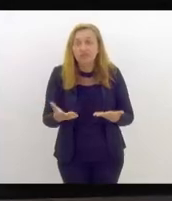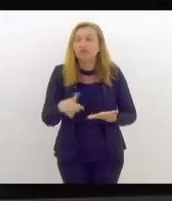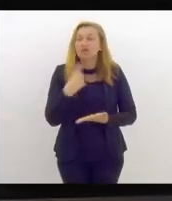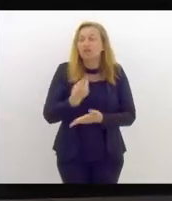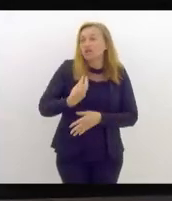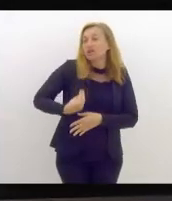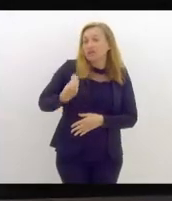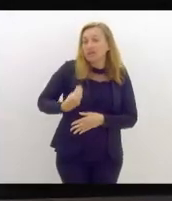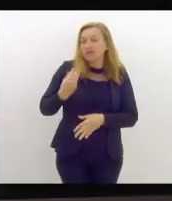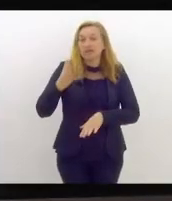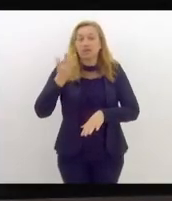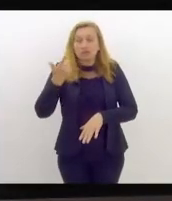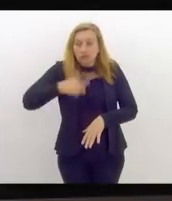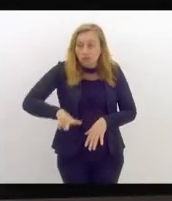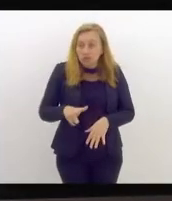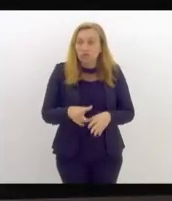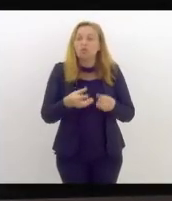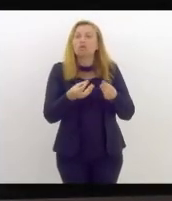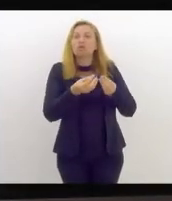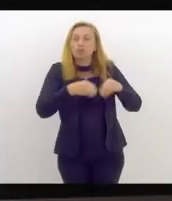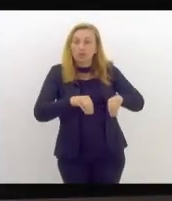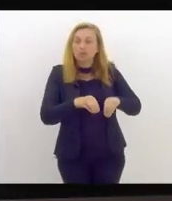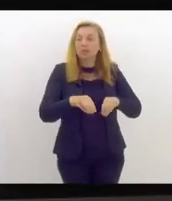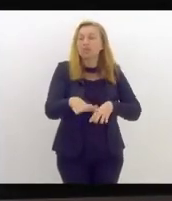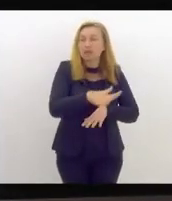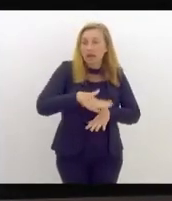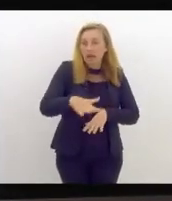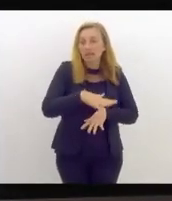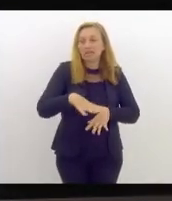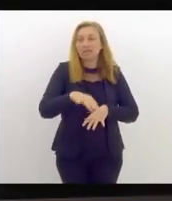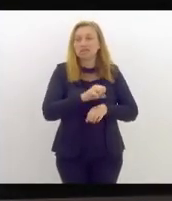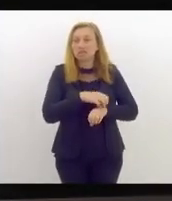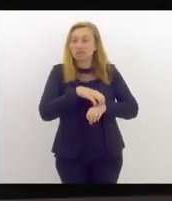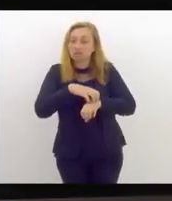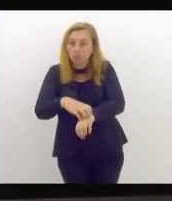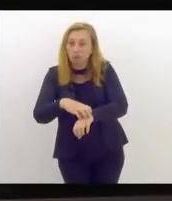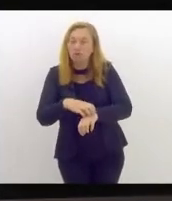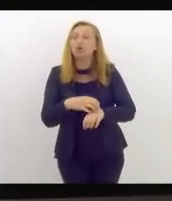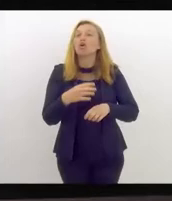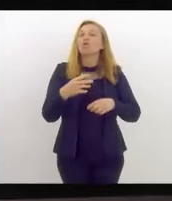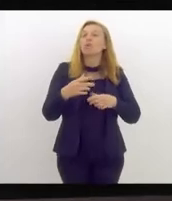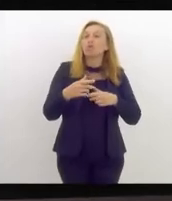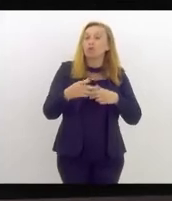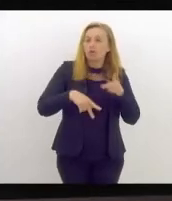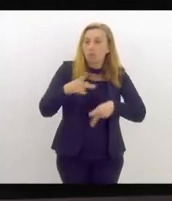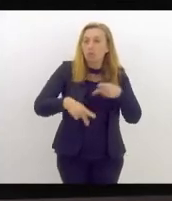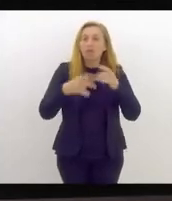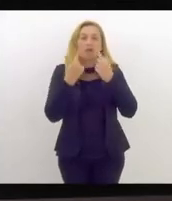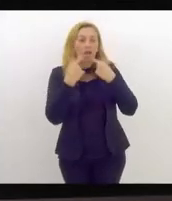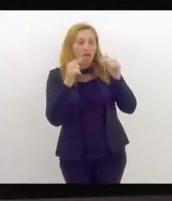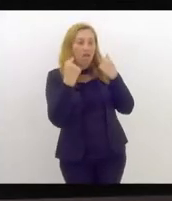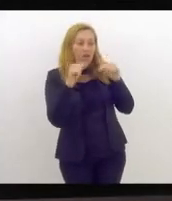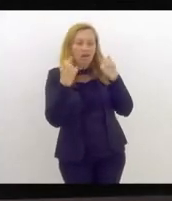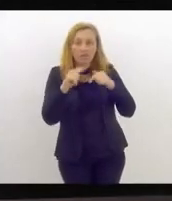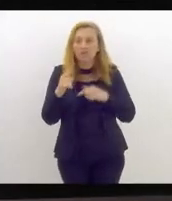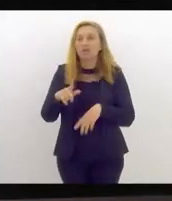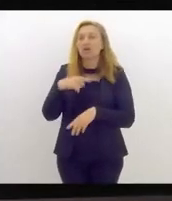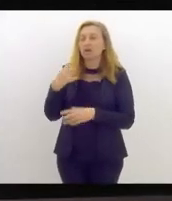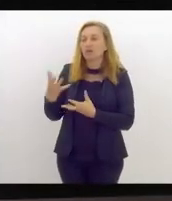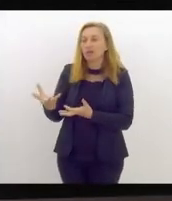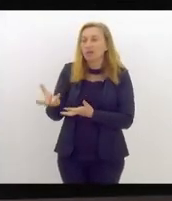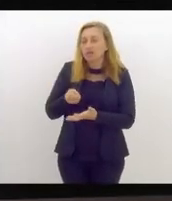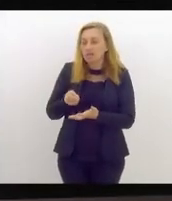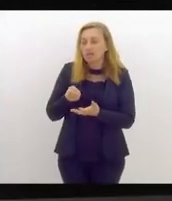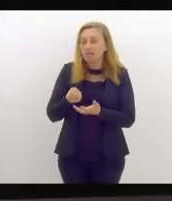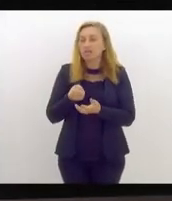estamos vivenciando mais uma vez o caso nesse sistema de transporte a população reclamando eu recebo muito de reclamações no meu no meu